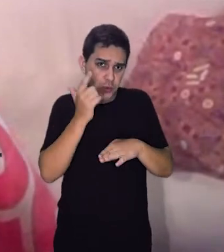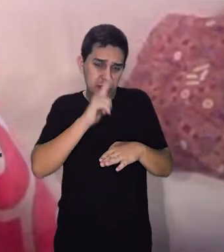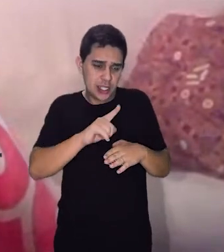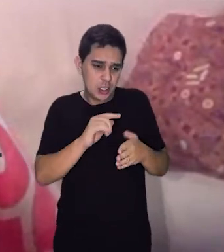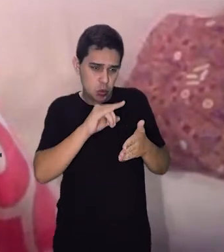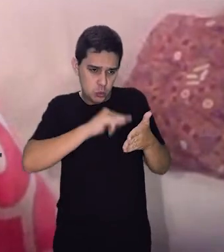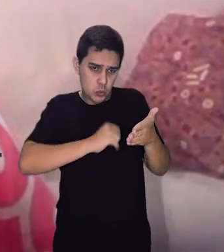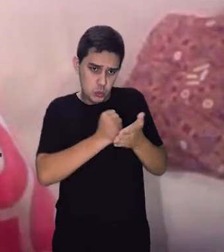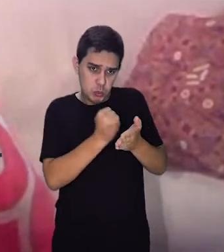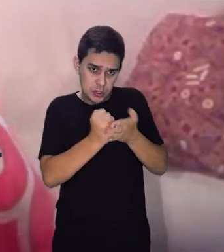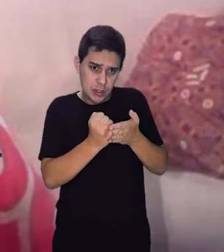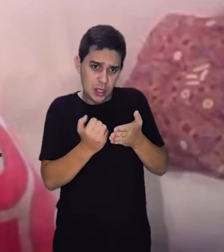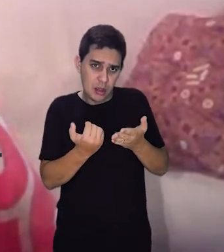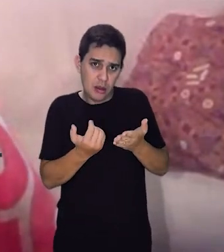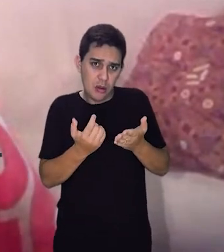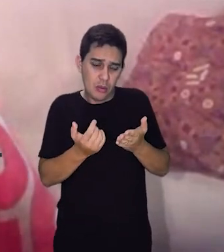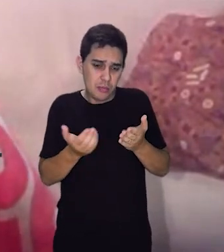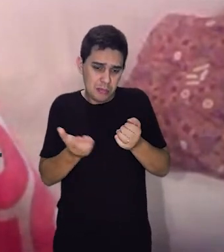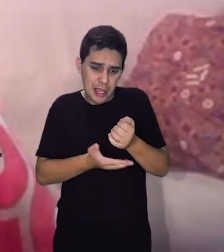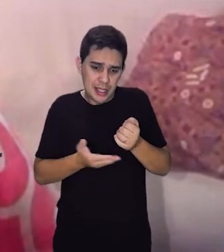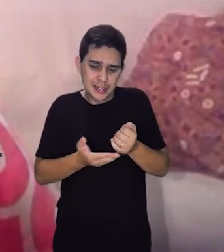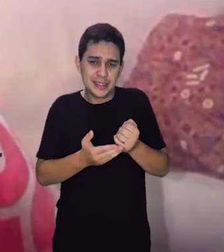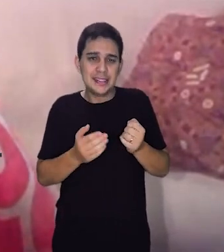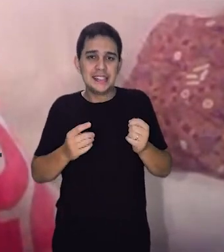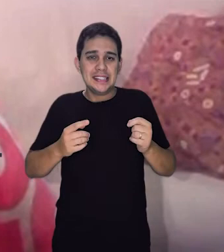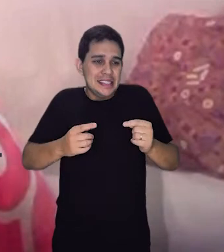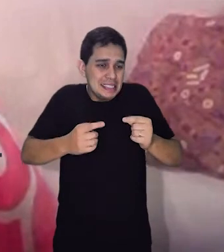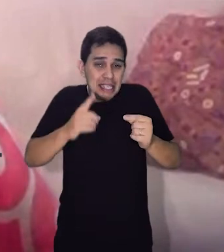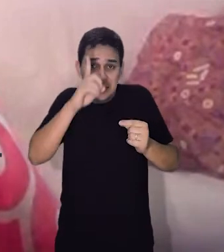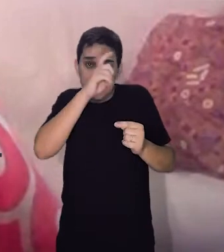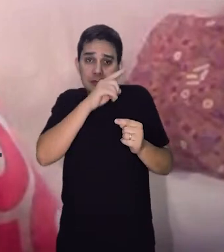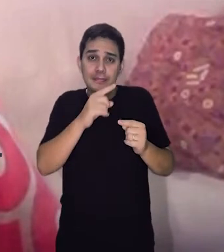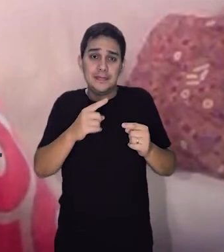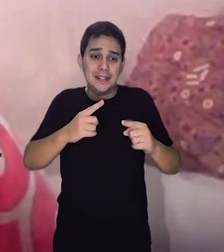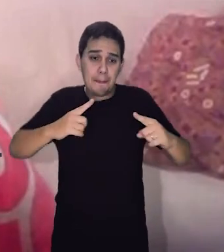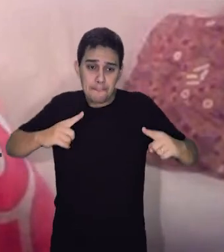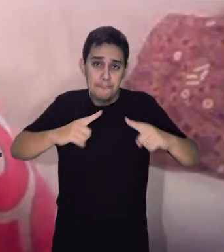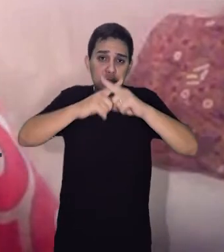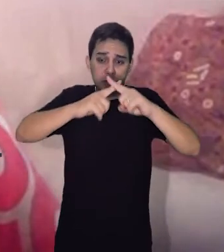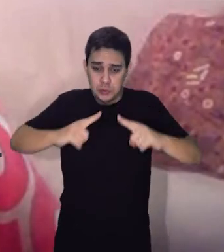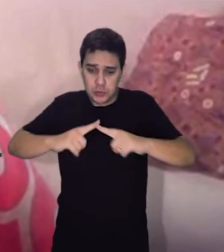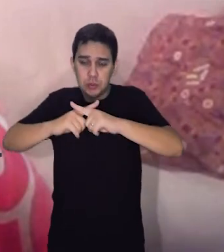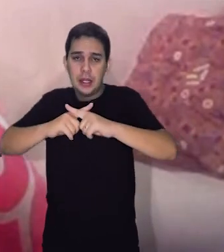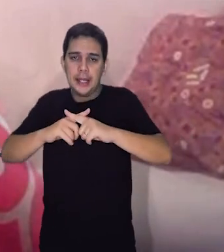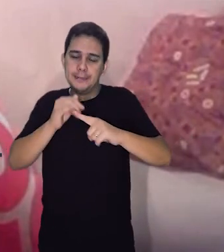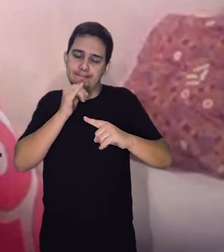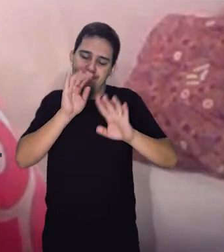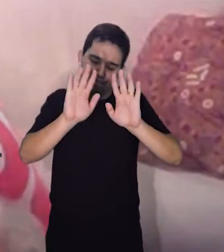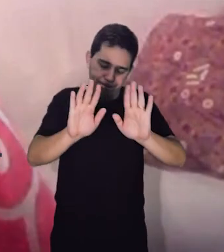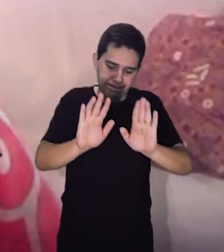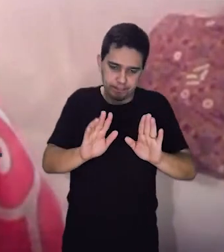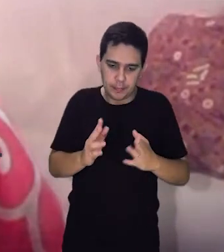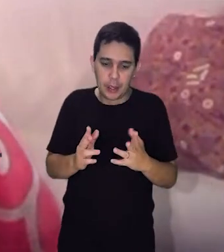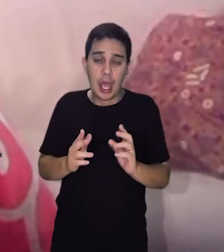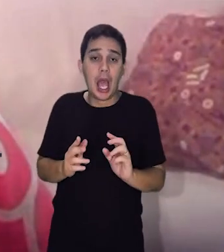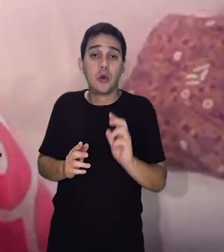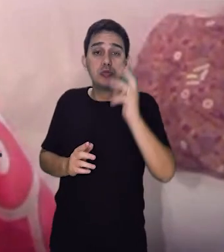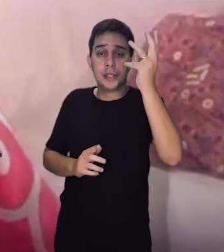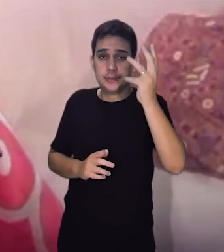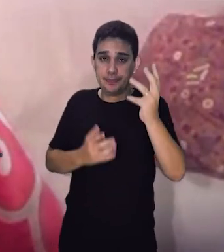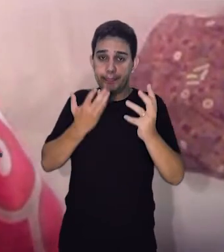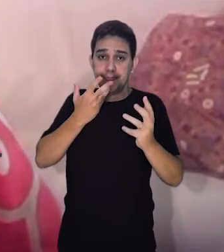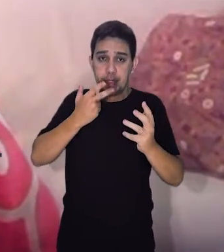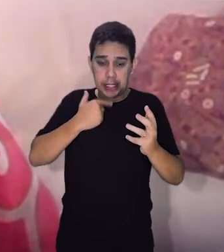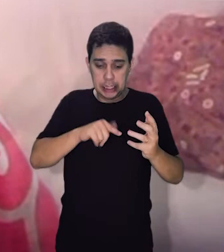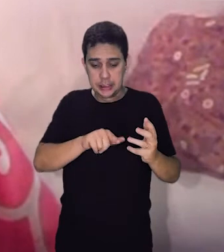existem vários cruzamentos, né? Então, um deles é com a questão do desaparecimento. Porque imagina se eu não